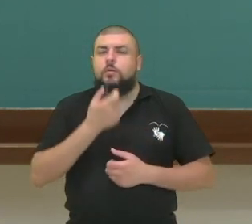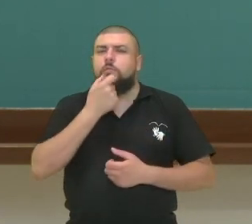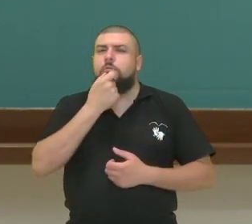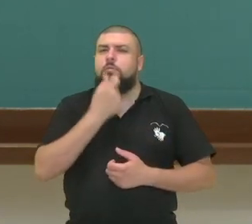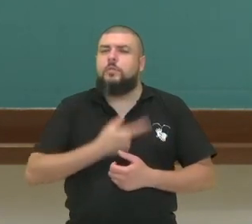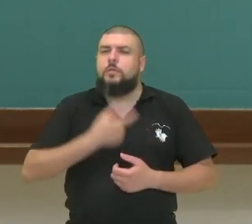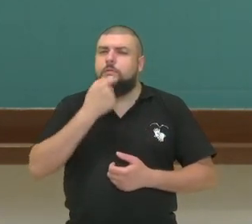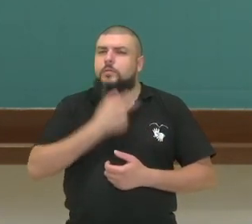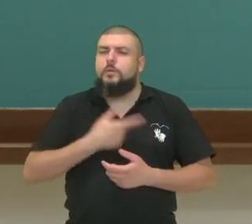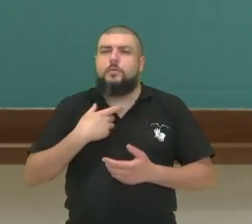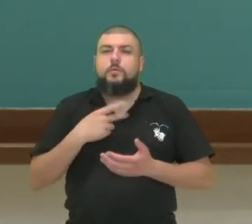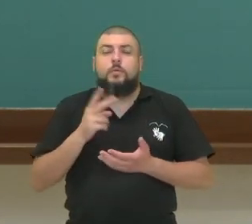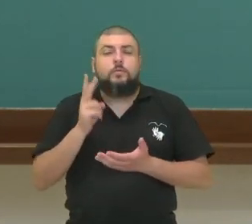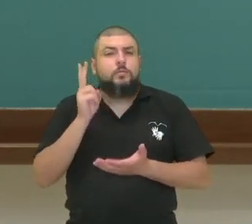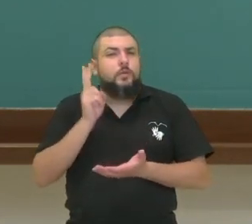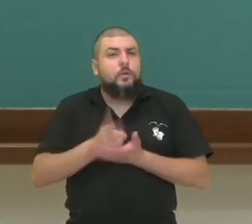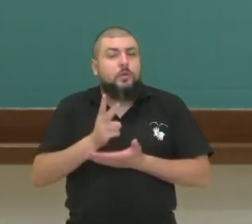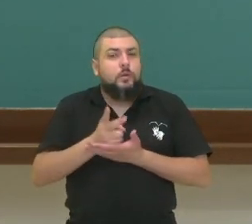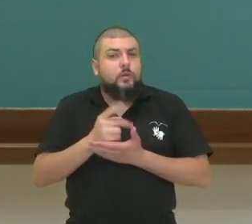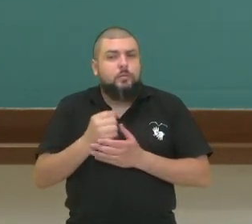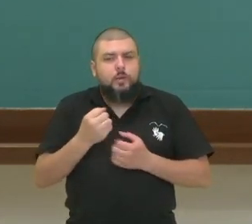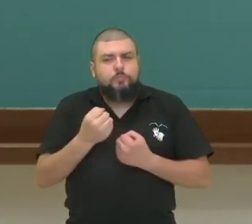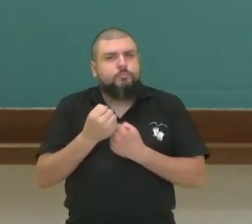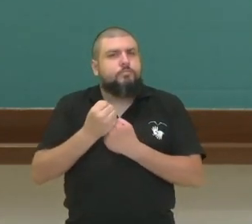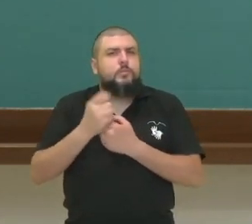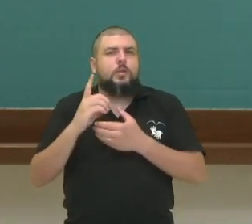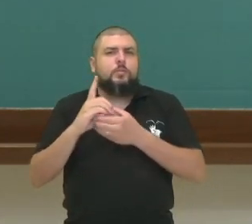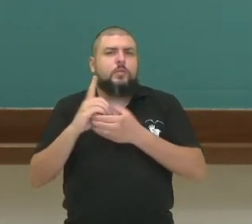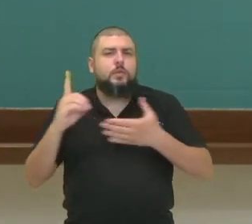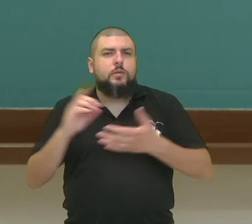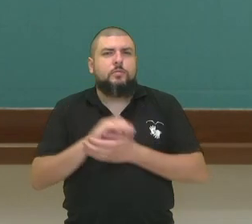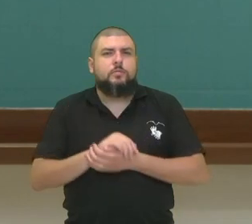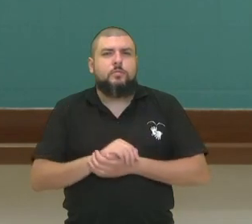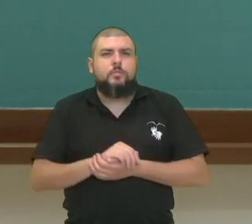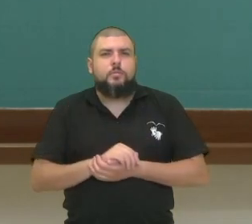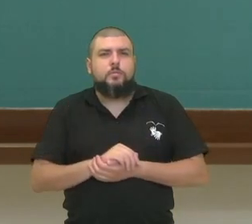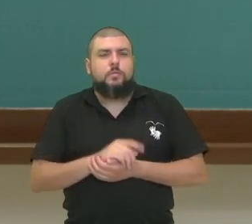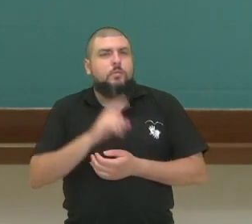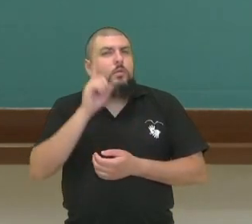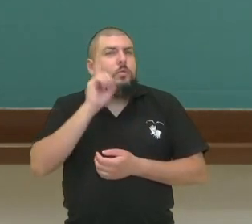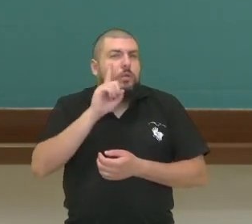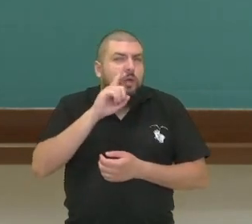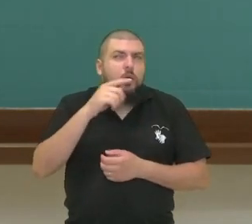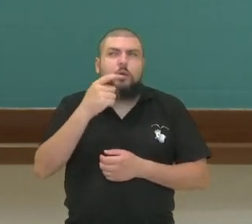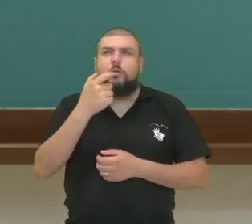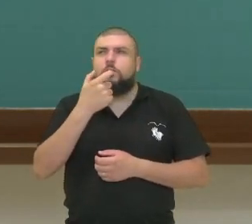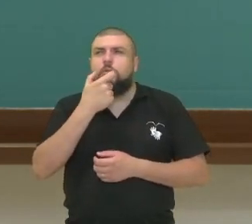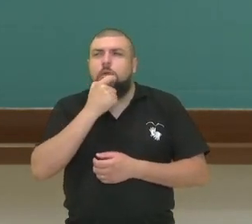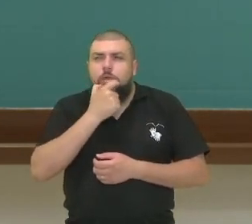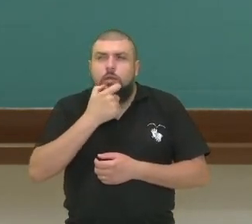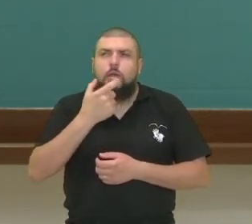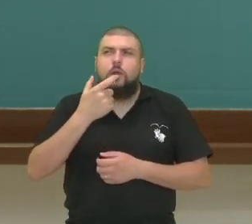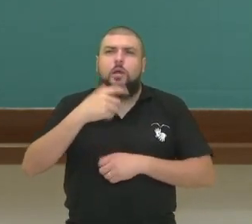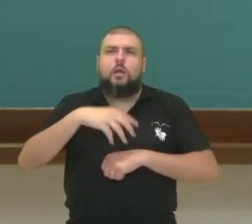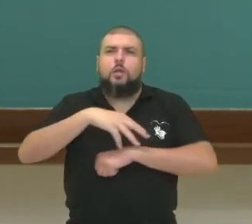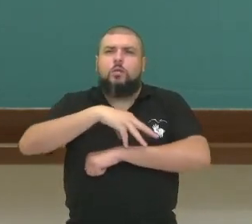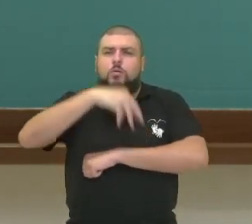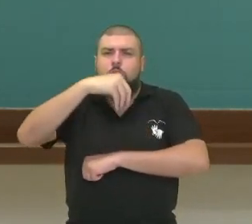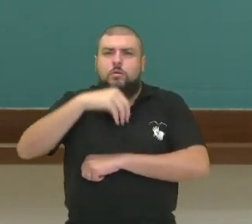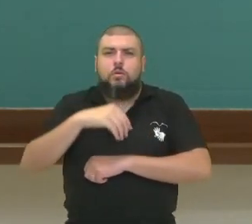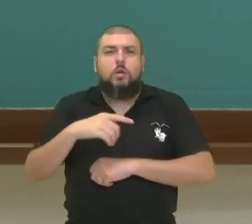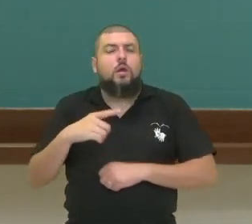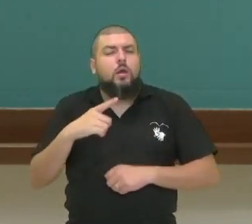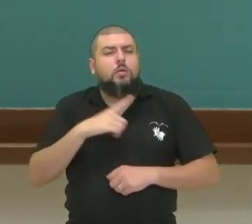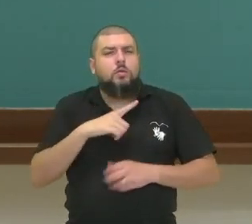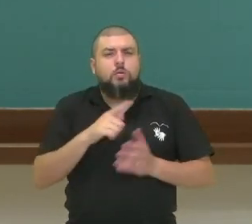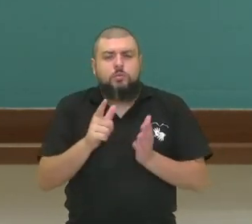das democracias, nos Estados Unidos, na Inglaterra, na Suécia, em diversos países do mundo. Um país que não tenha um jornal humorístico,